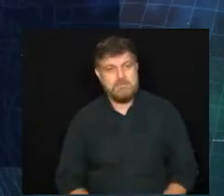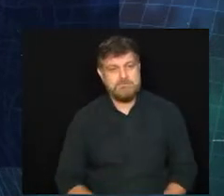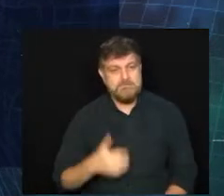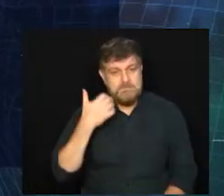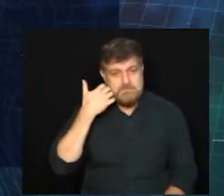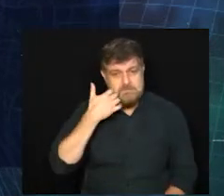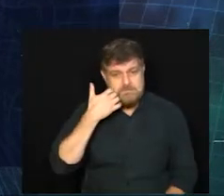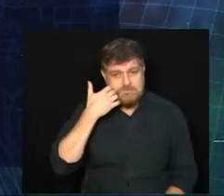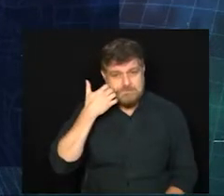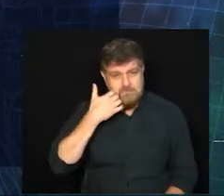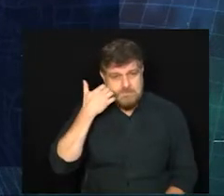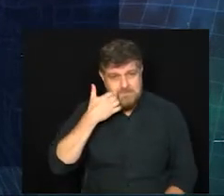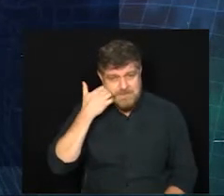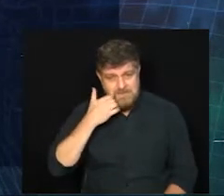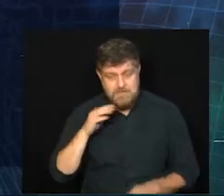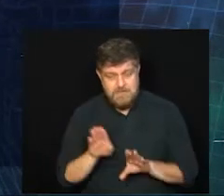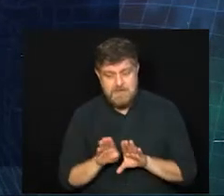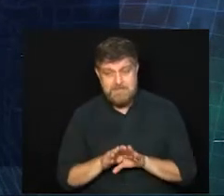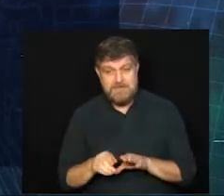20.968. Americana,